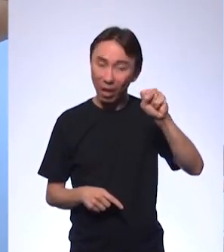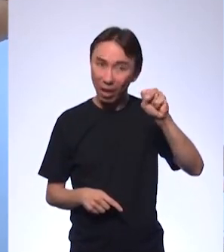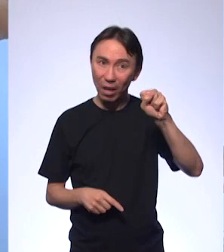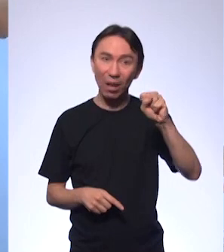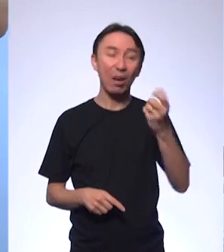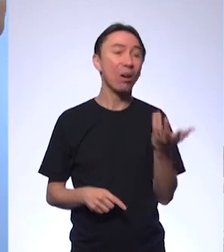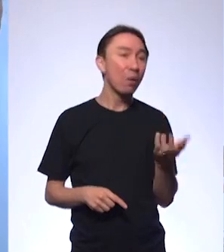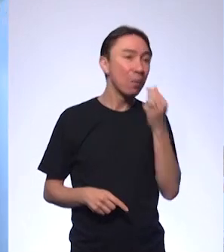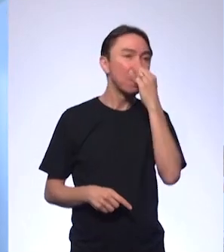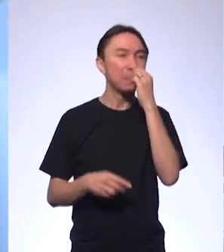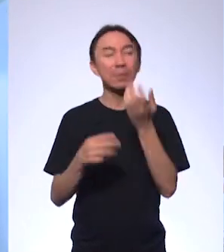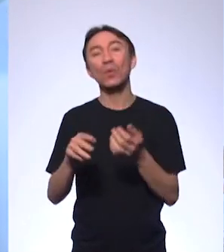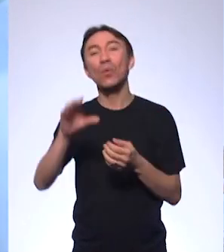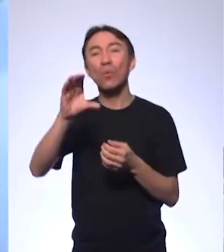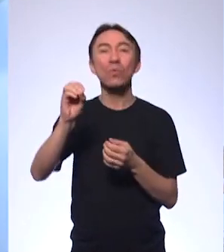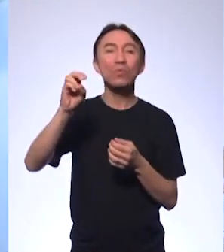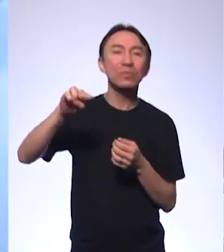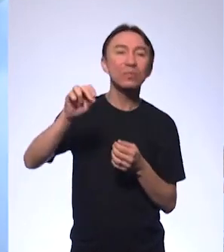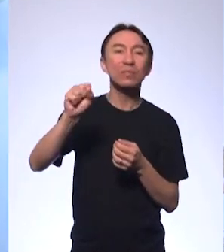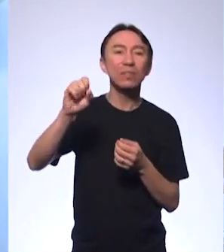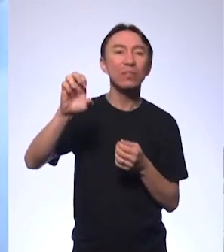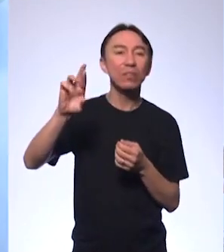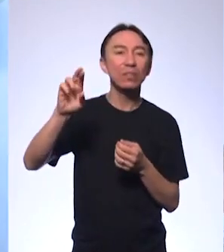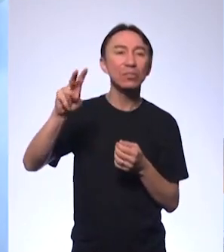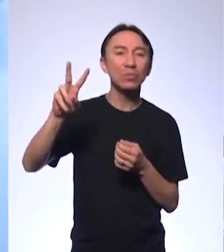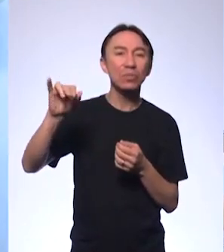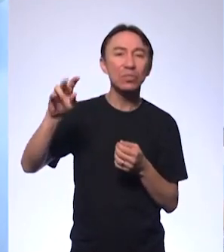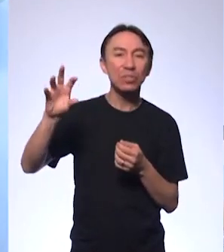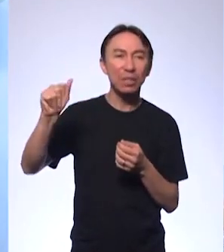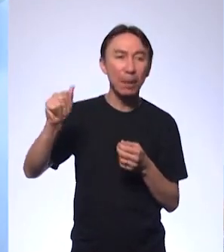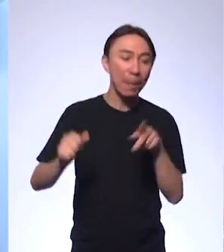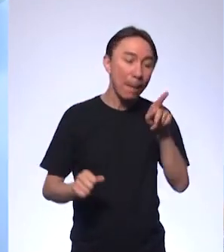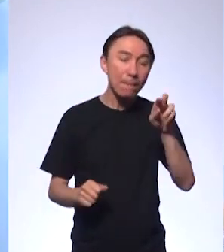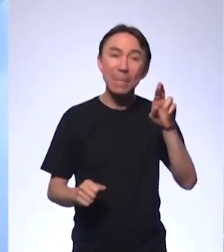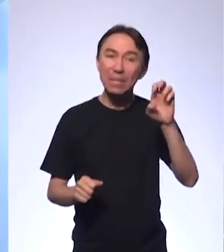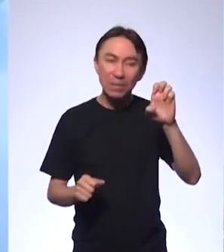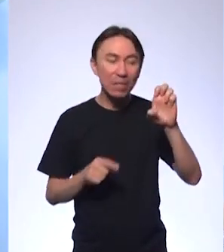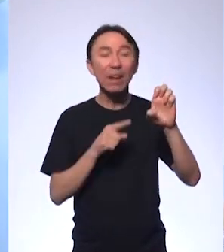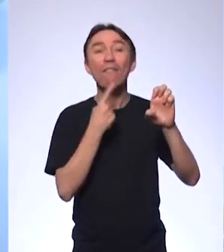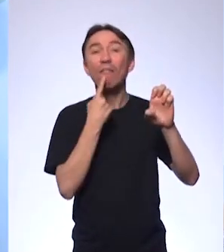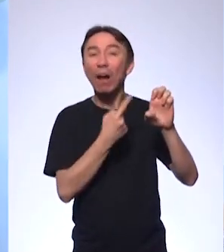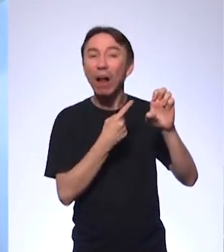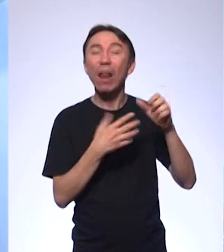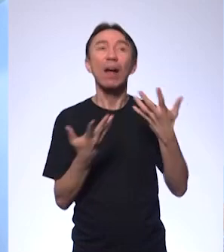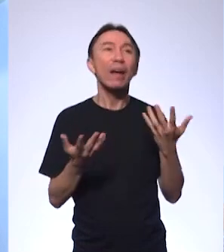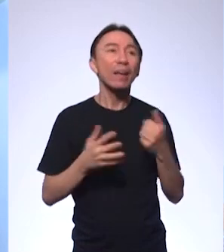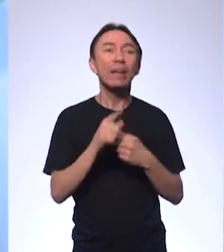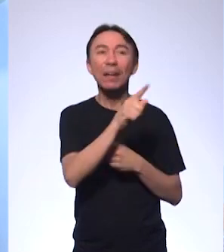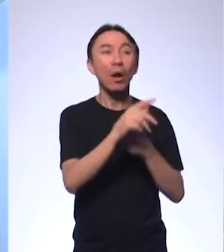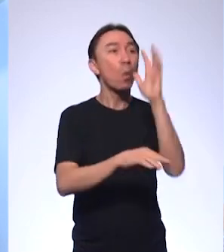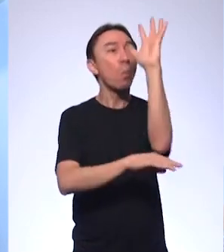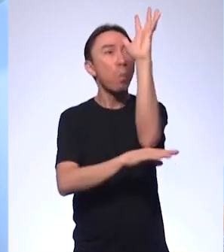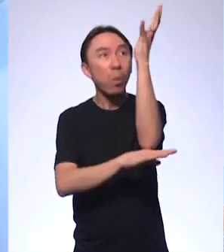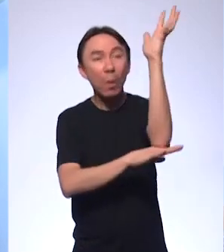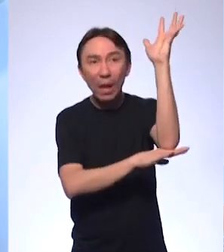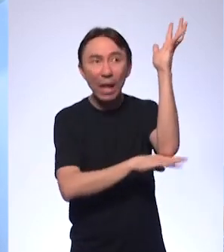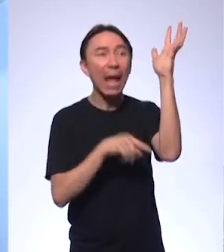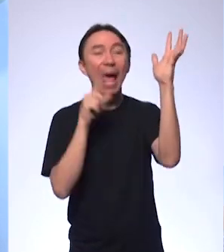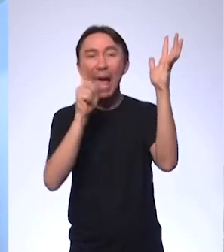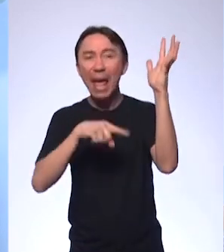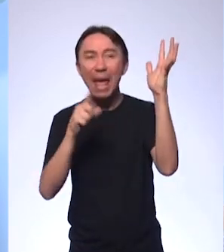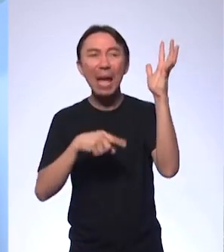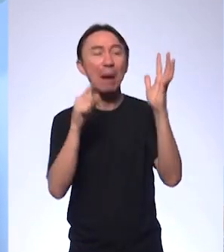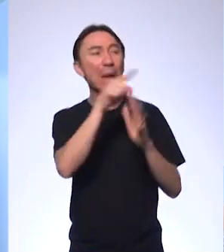que a natureza, né, é um bem ali para ser apreciado, né? Então, não inclui o ser humano. Então,